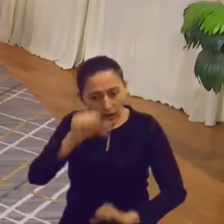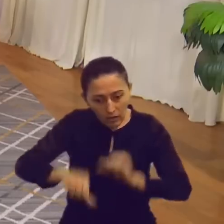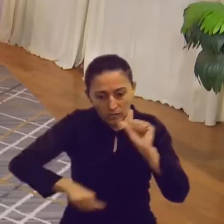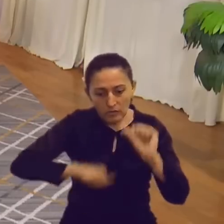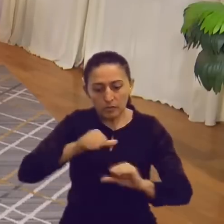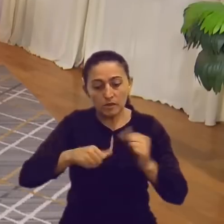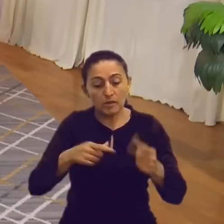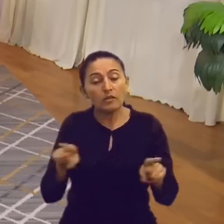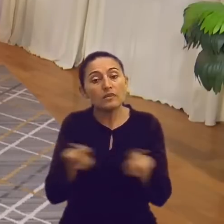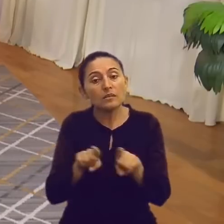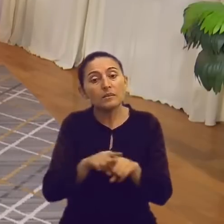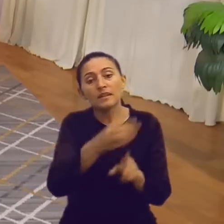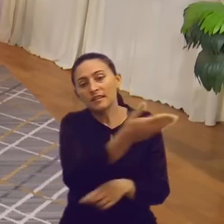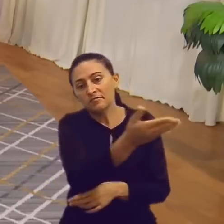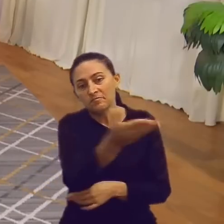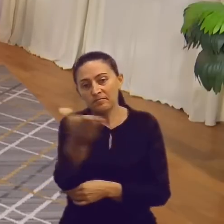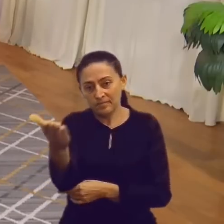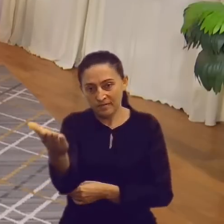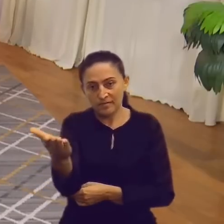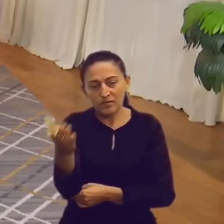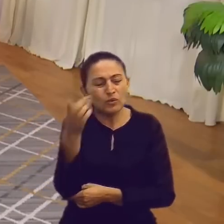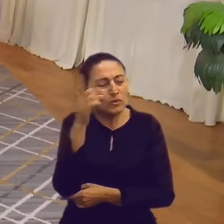nos nossos dias.